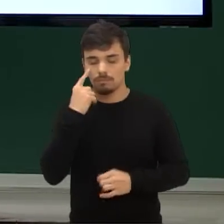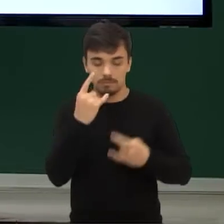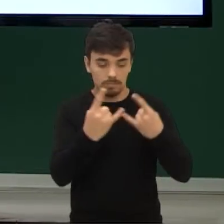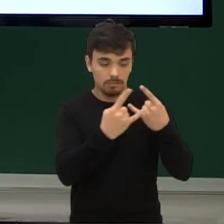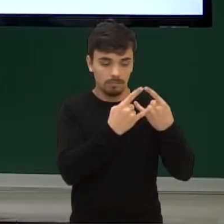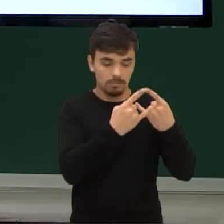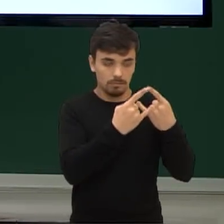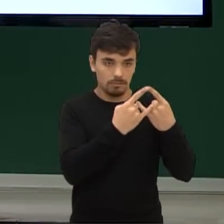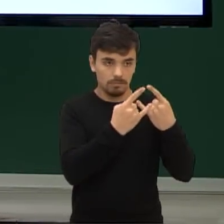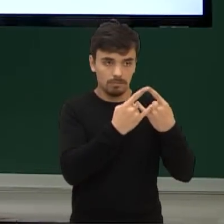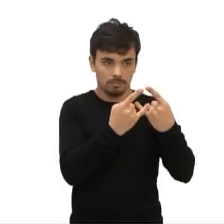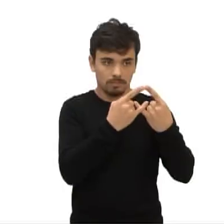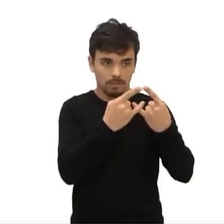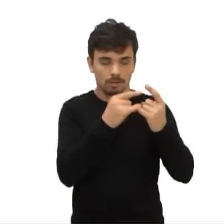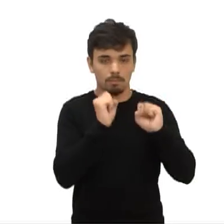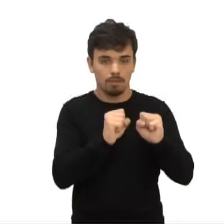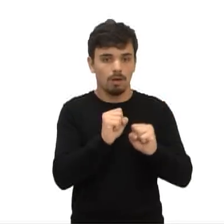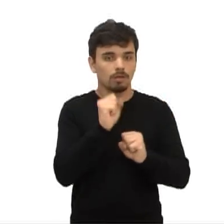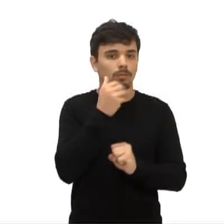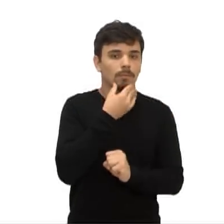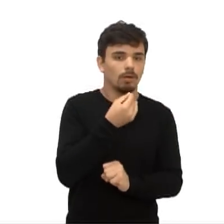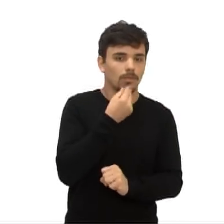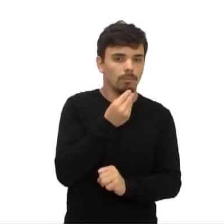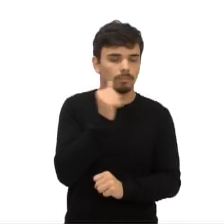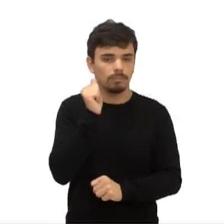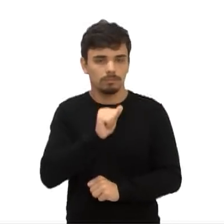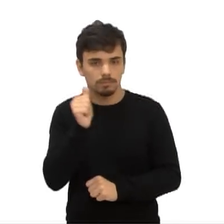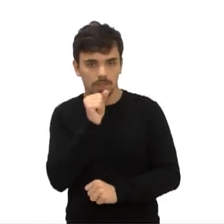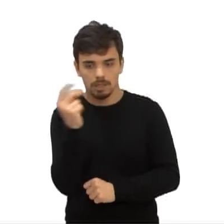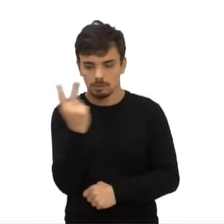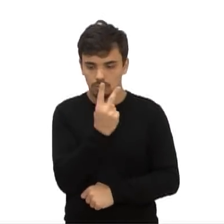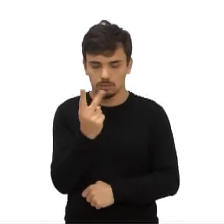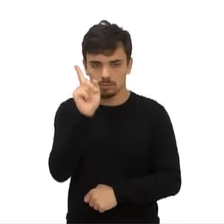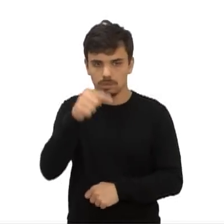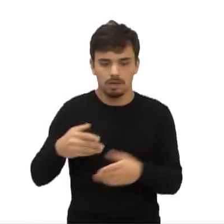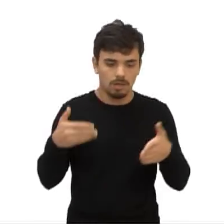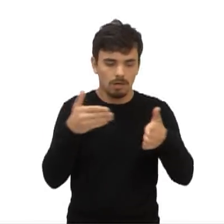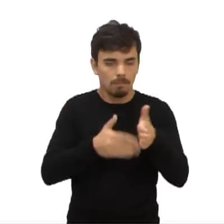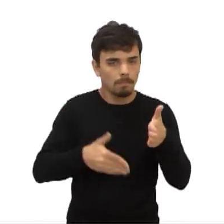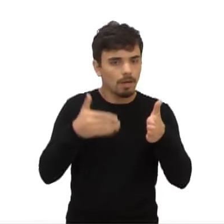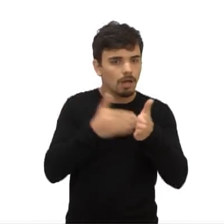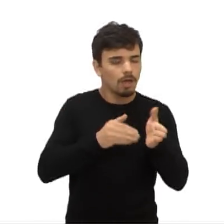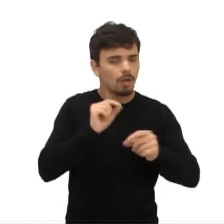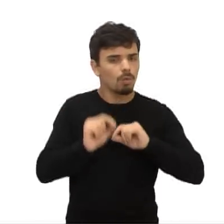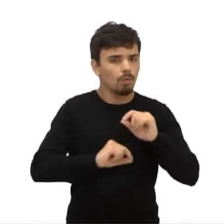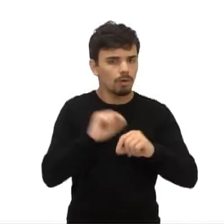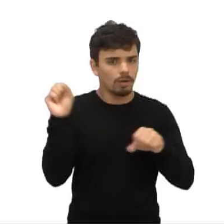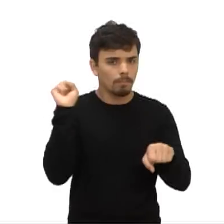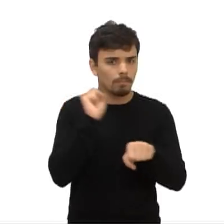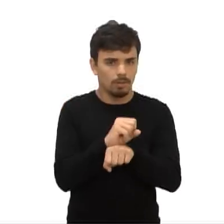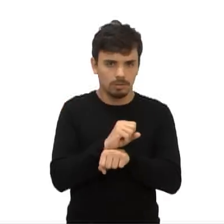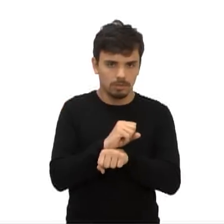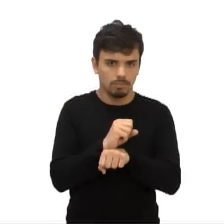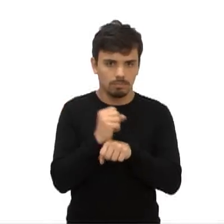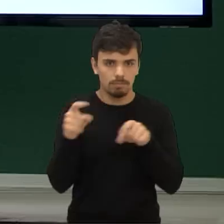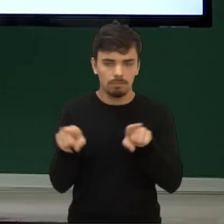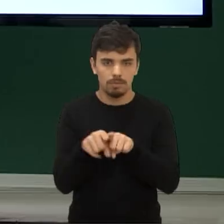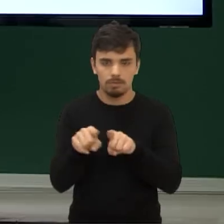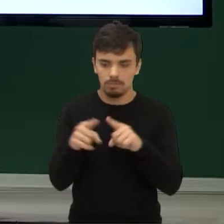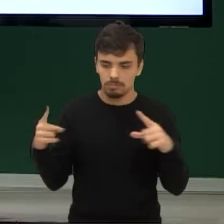Camisinha, tanto a masculina quanto a feminina, elas são barreiras que impedem a troca